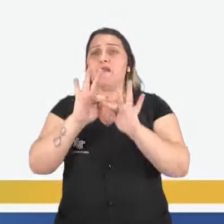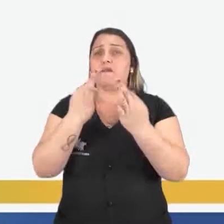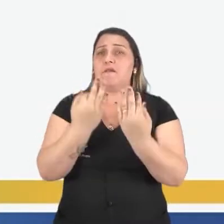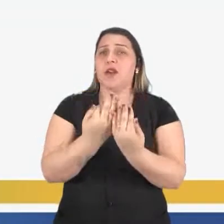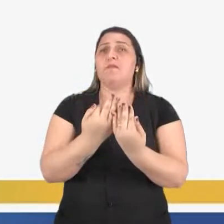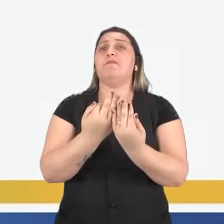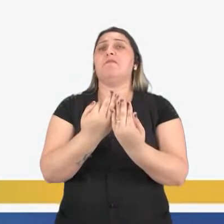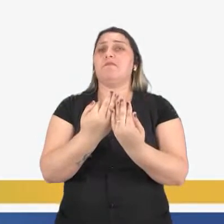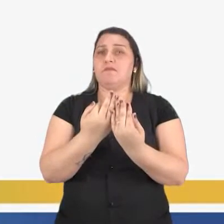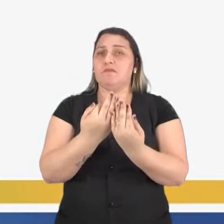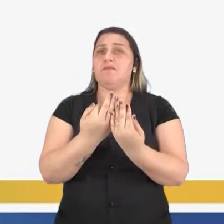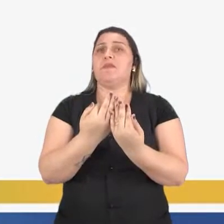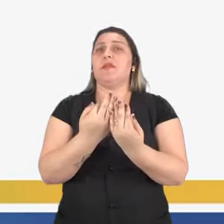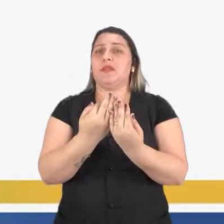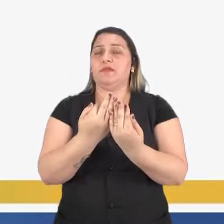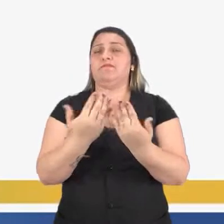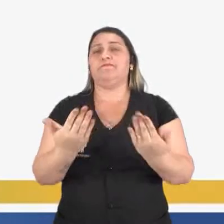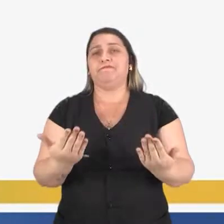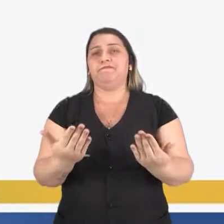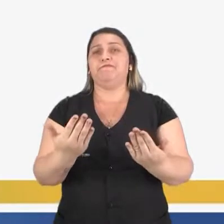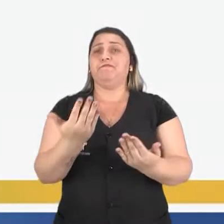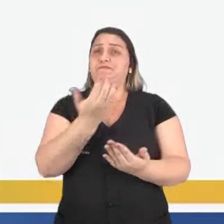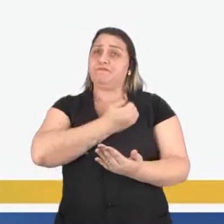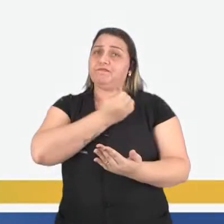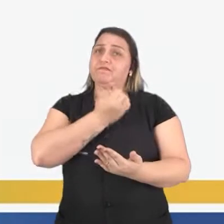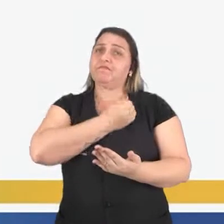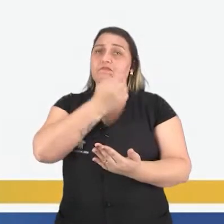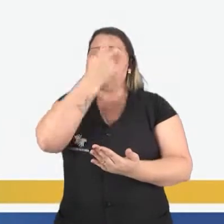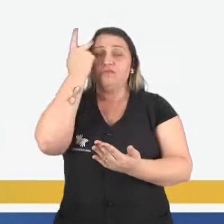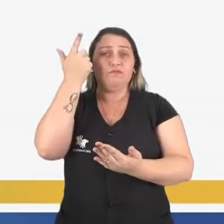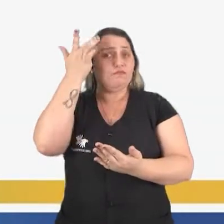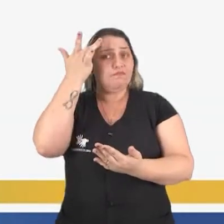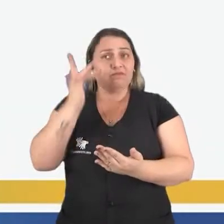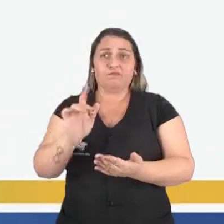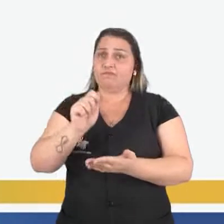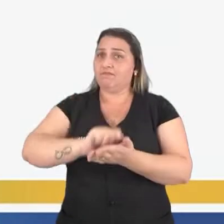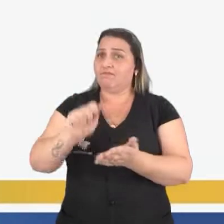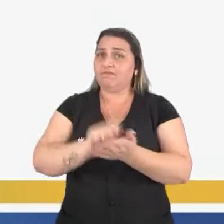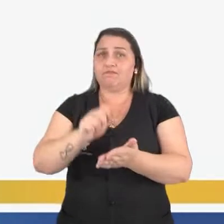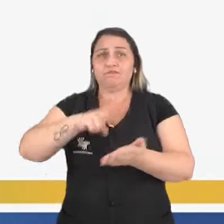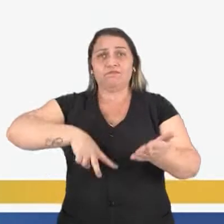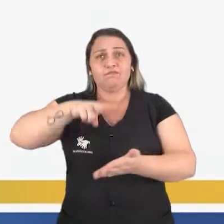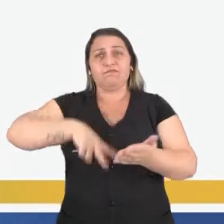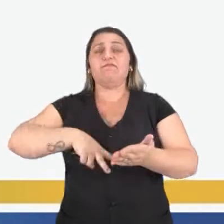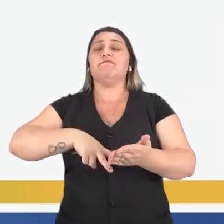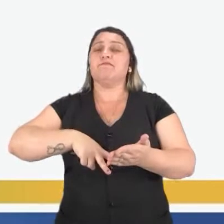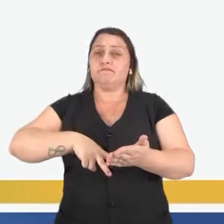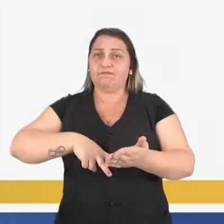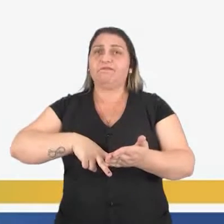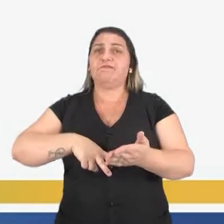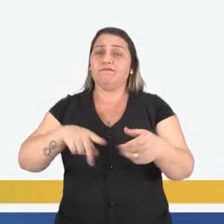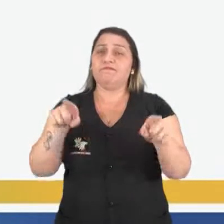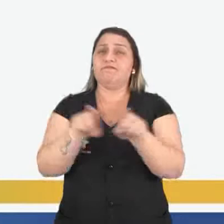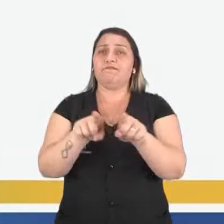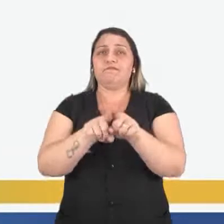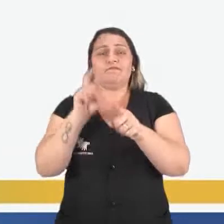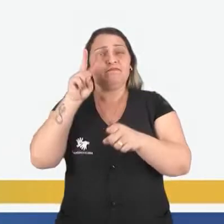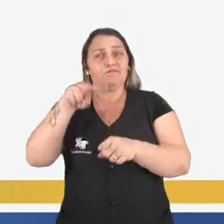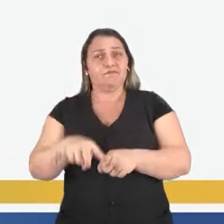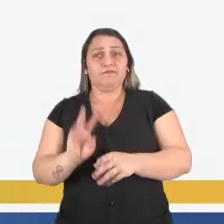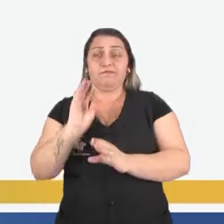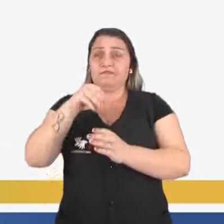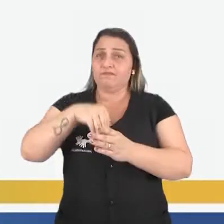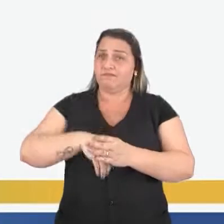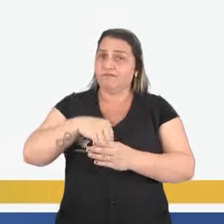família e para sobreviver. Então, o número de analfabetismo é muito grande. Mas a gente pode ver também,